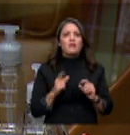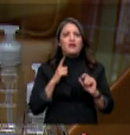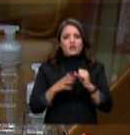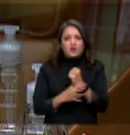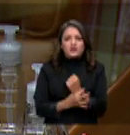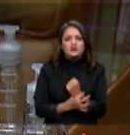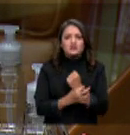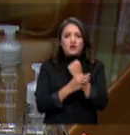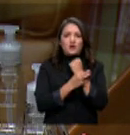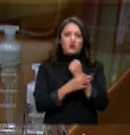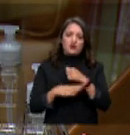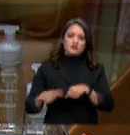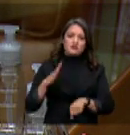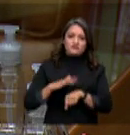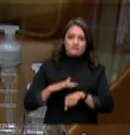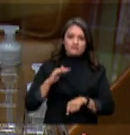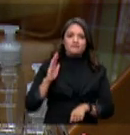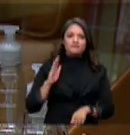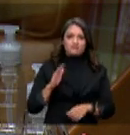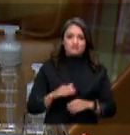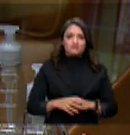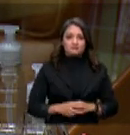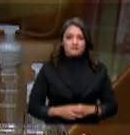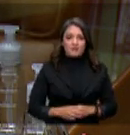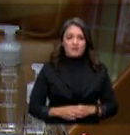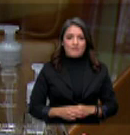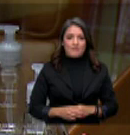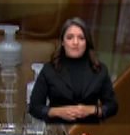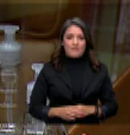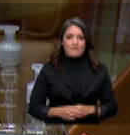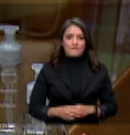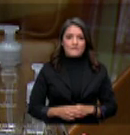segurança maior ao entendimento. Também o ministro Alexandre